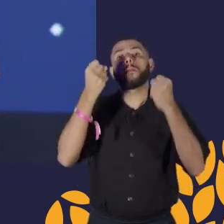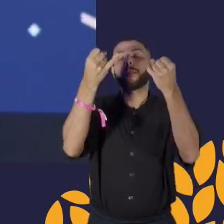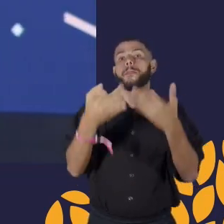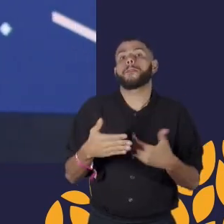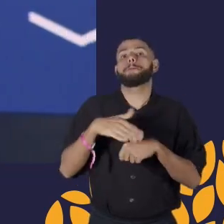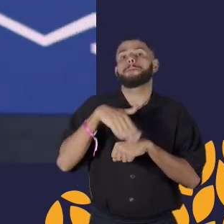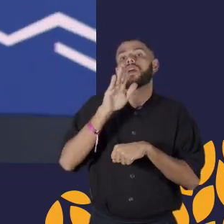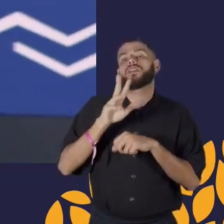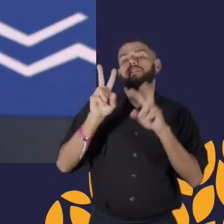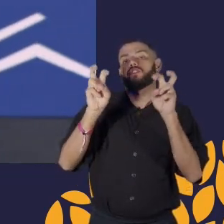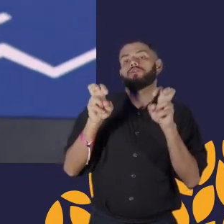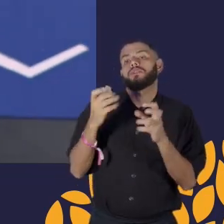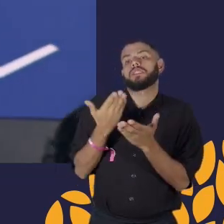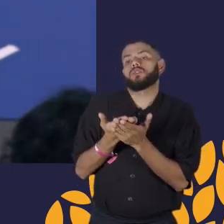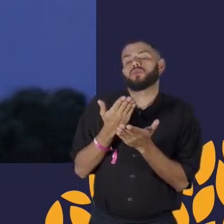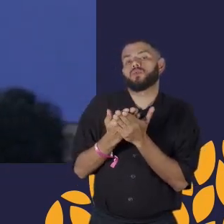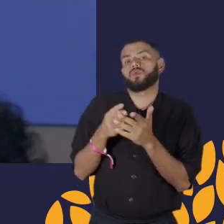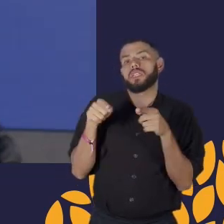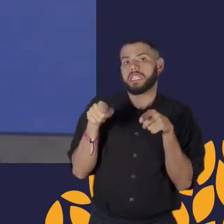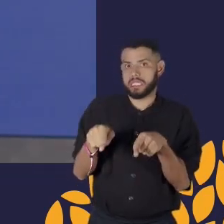traz alguns